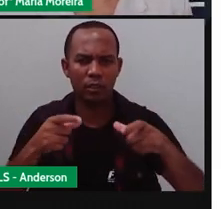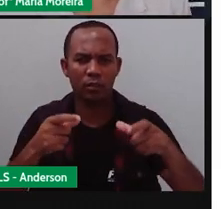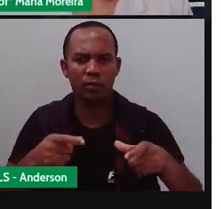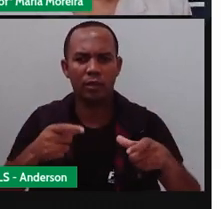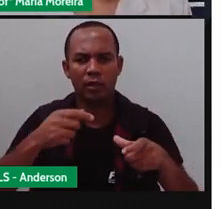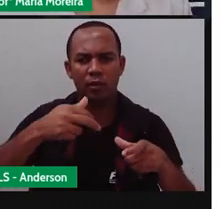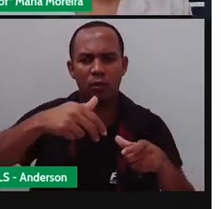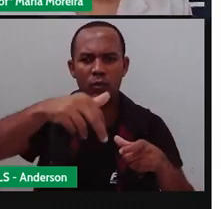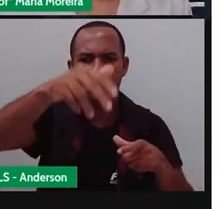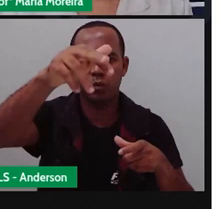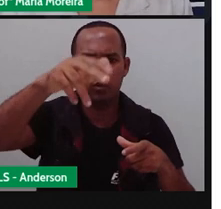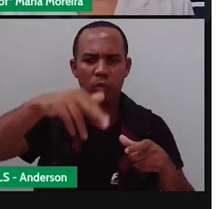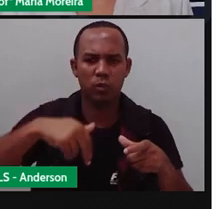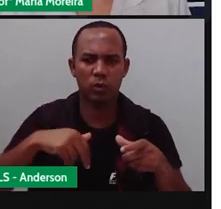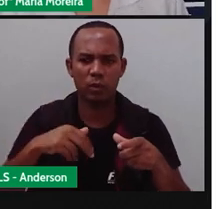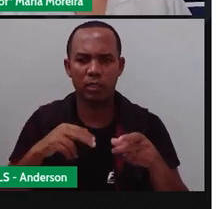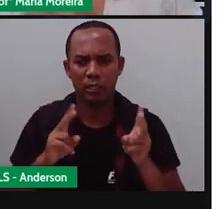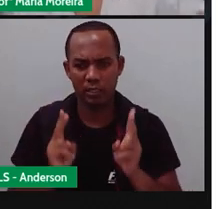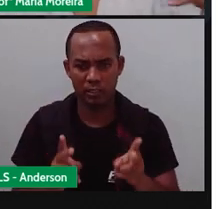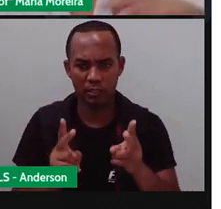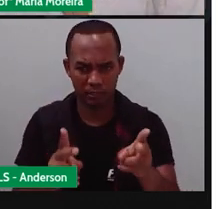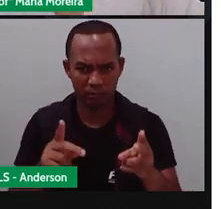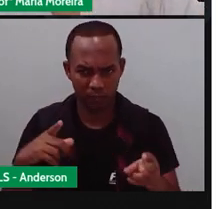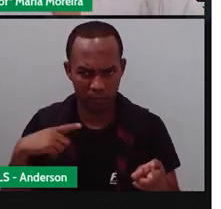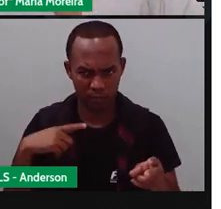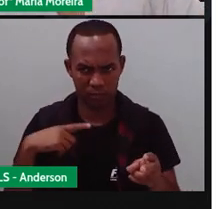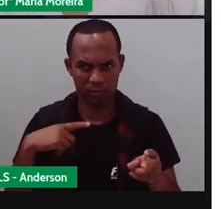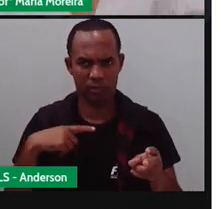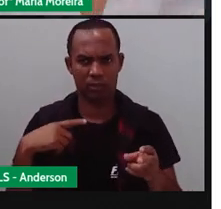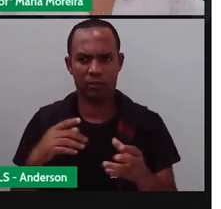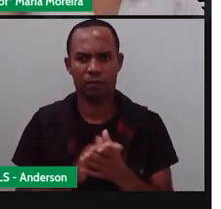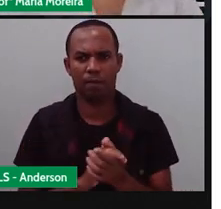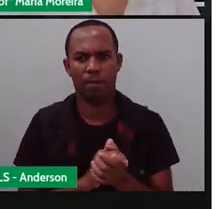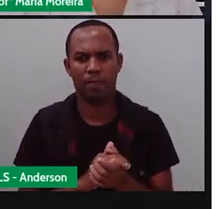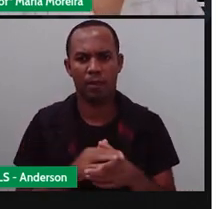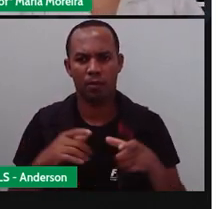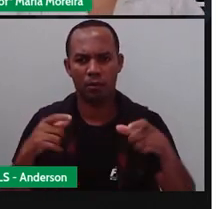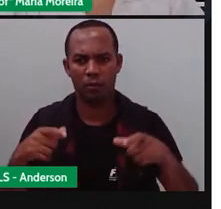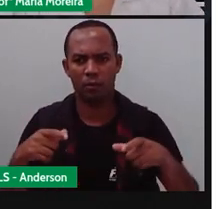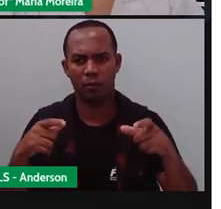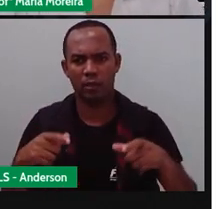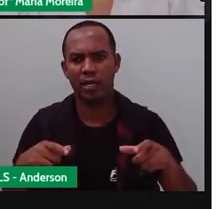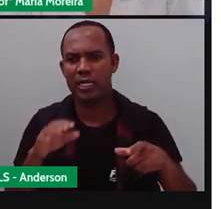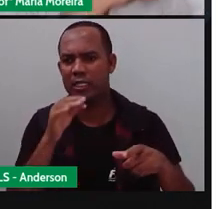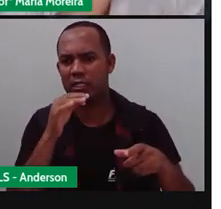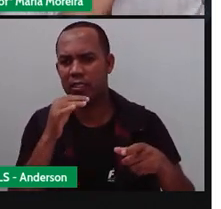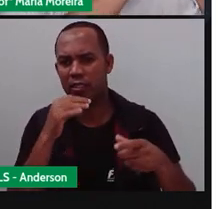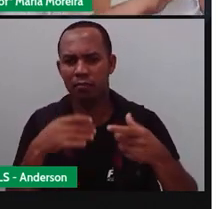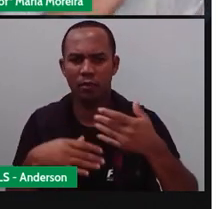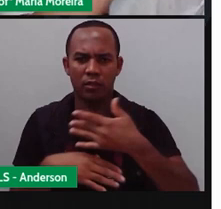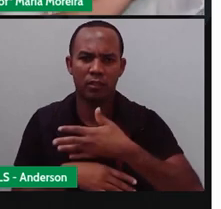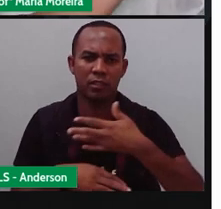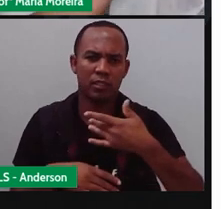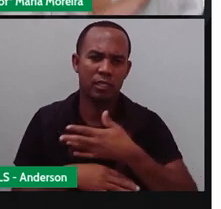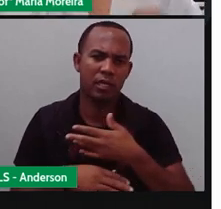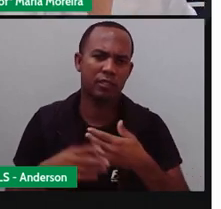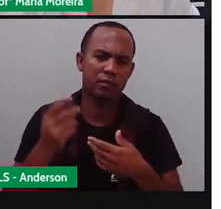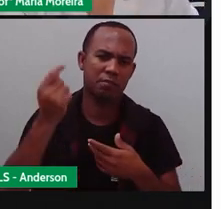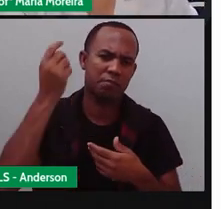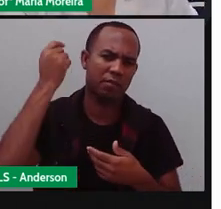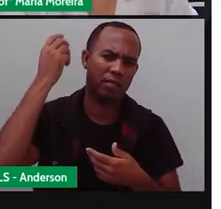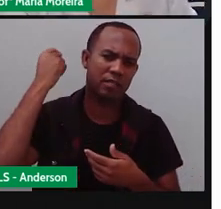outro ela sempre existiu Então essa transporte do que está no campo para vir para cidade bem lá ó